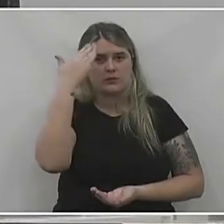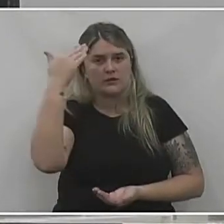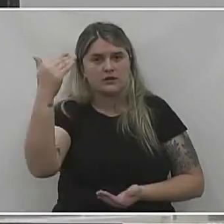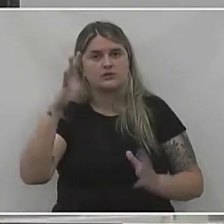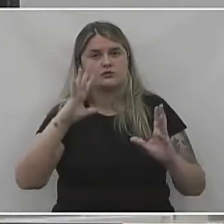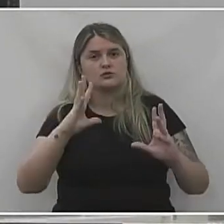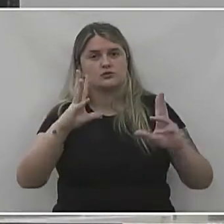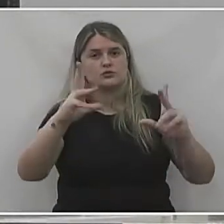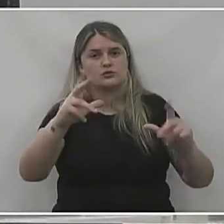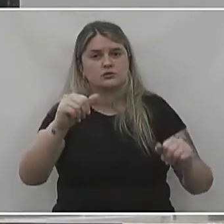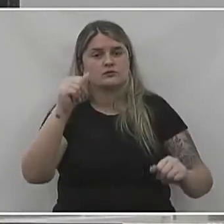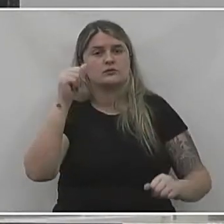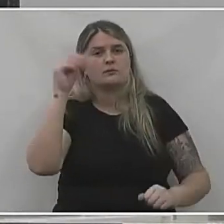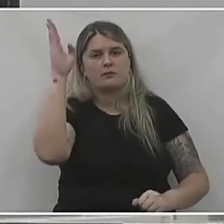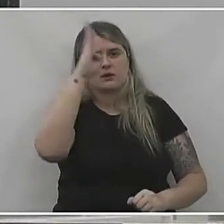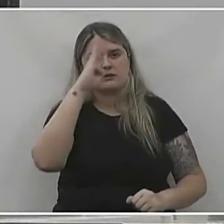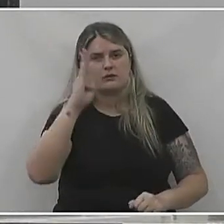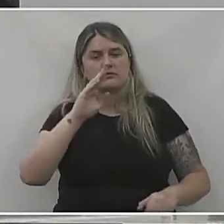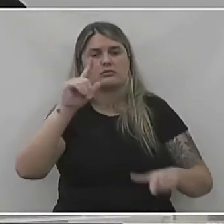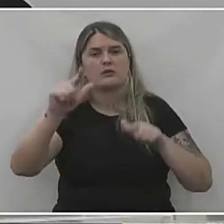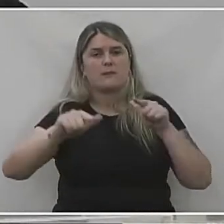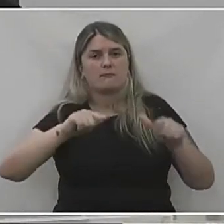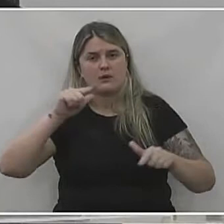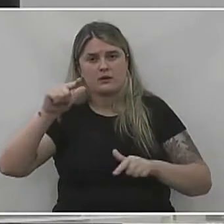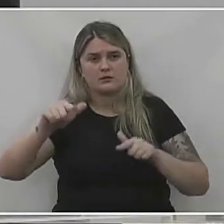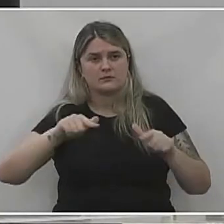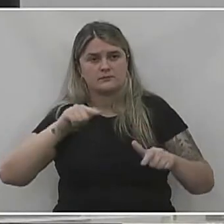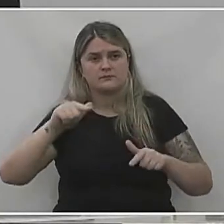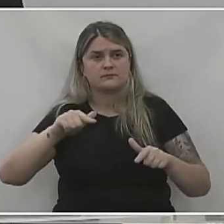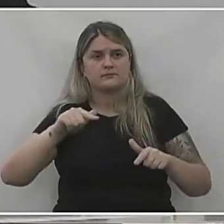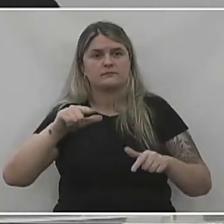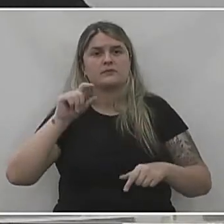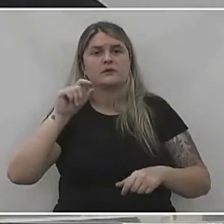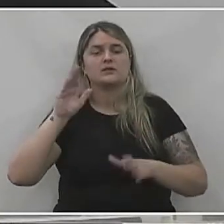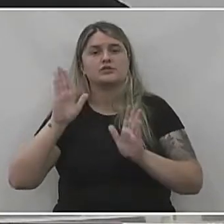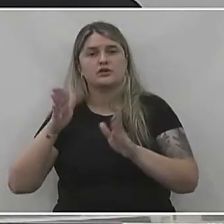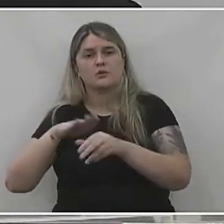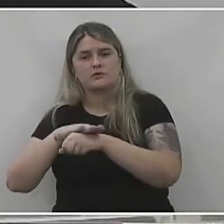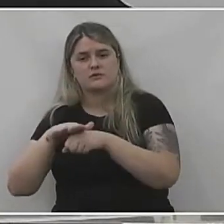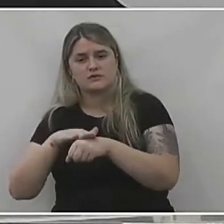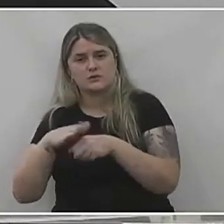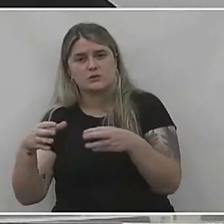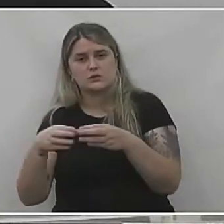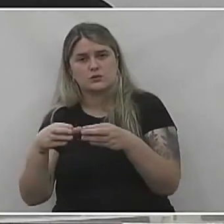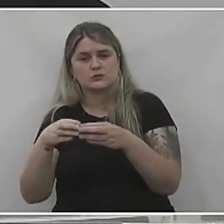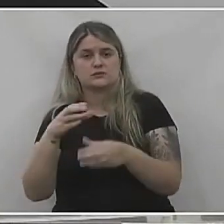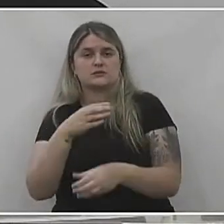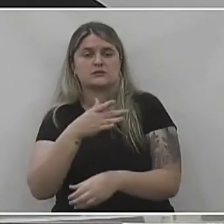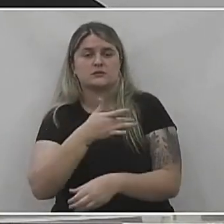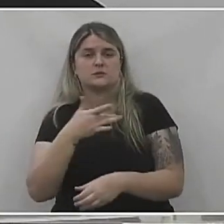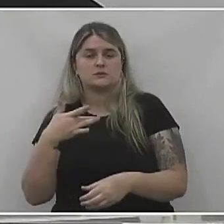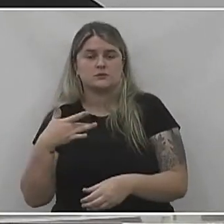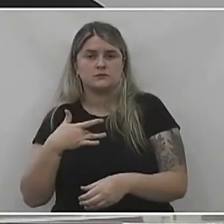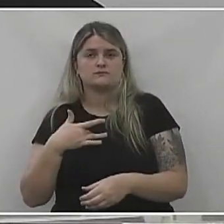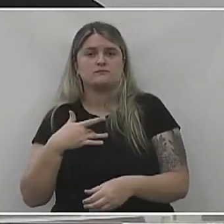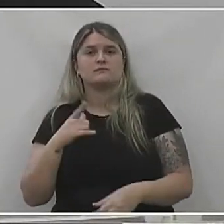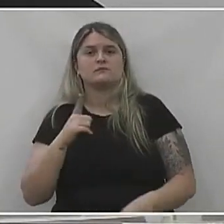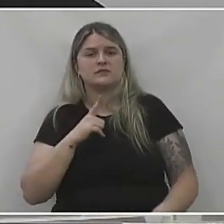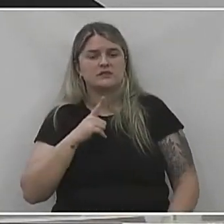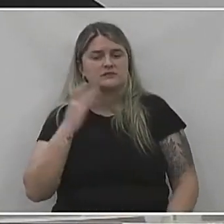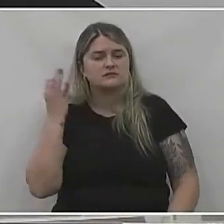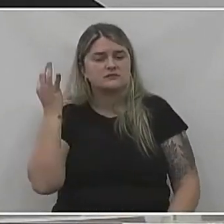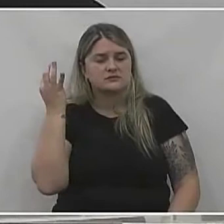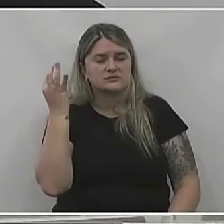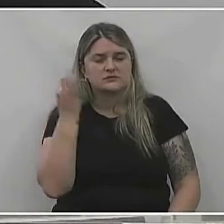homenagem a todos os brasileiros trabalhadores conversei com a equipe da saúde e com